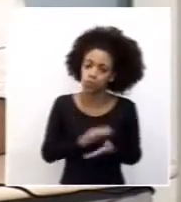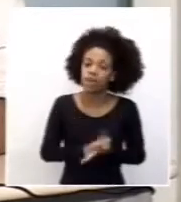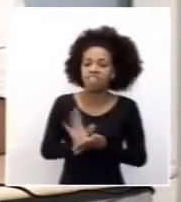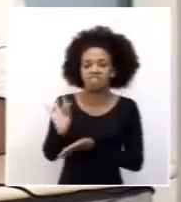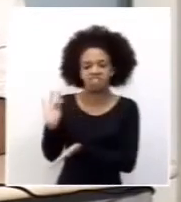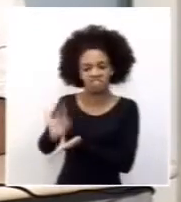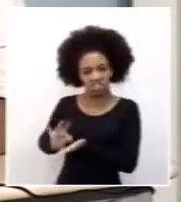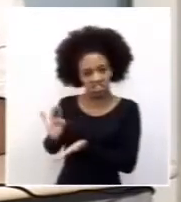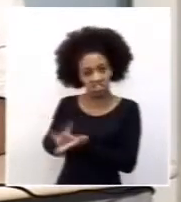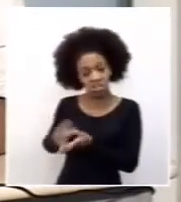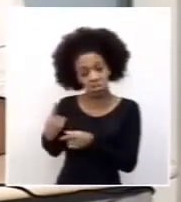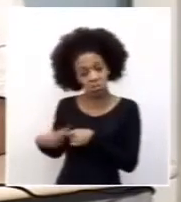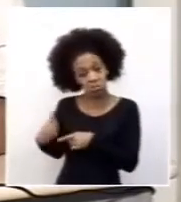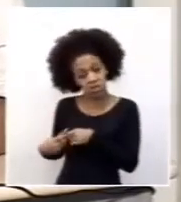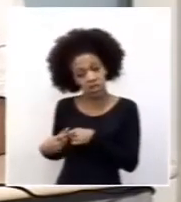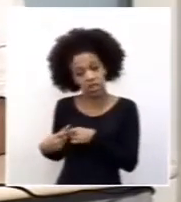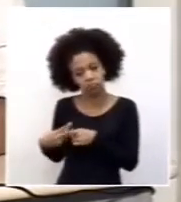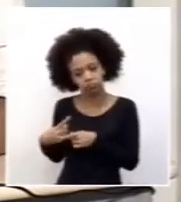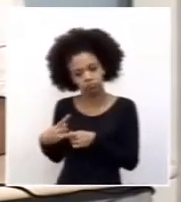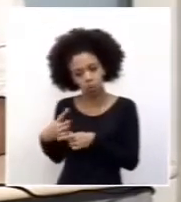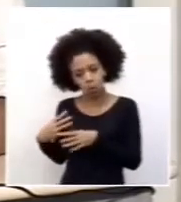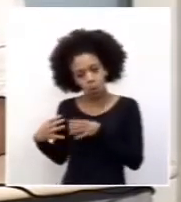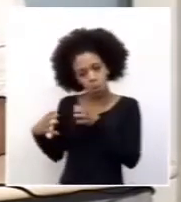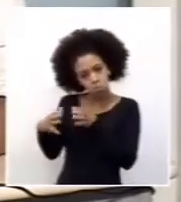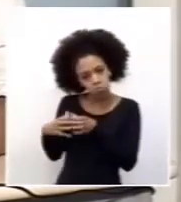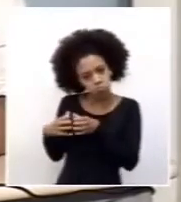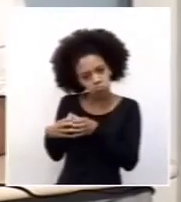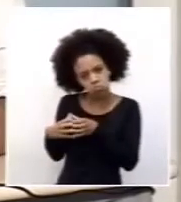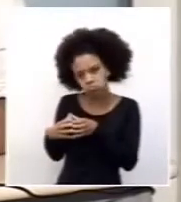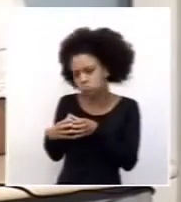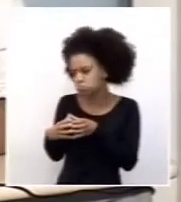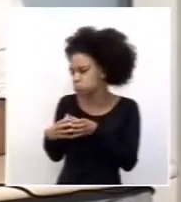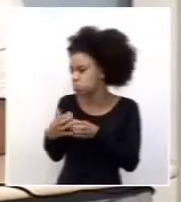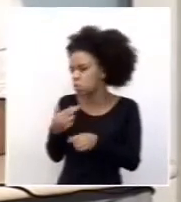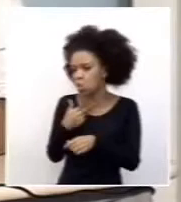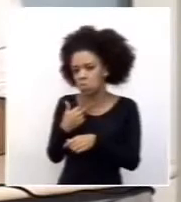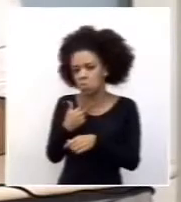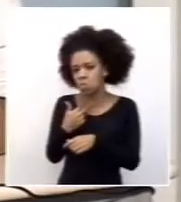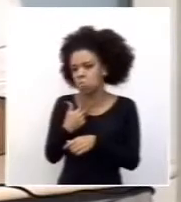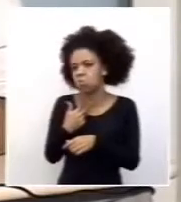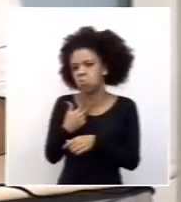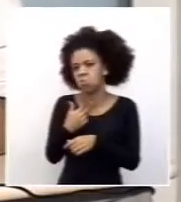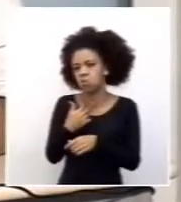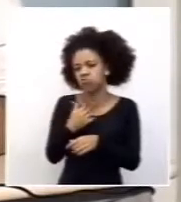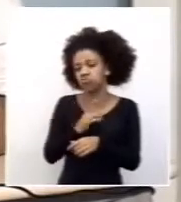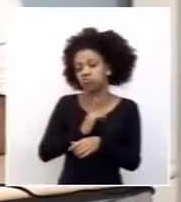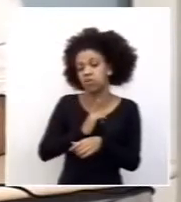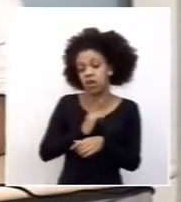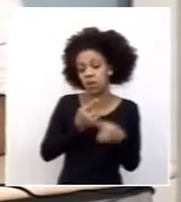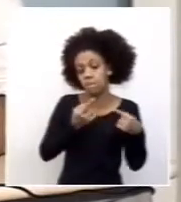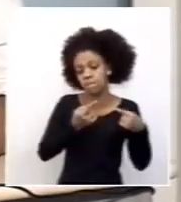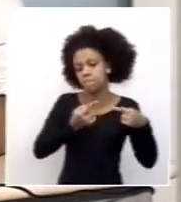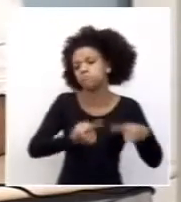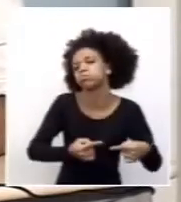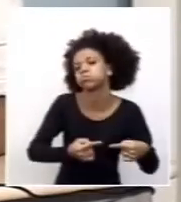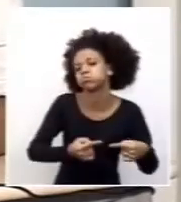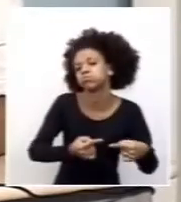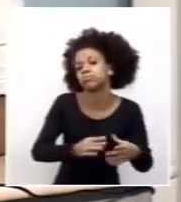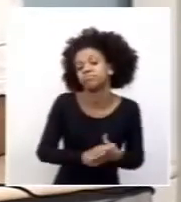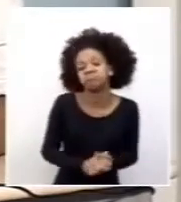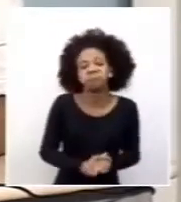equipe e não deveria existir ou ter a competitividade. Ótimo. Né? Então, veja bem,